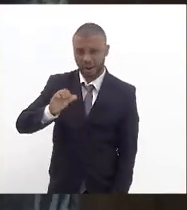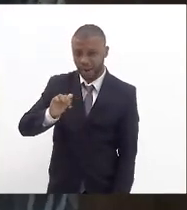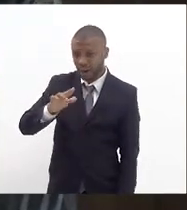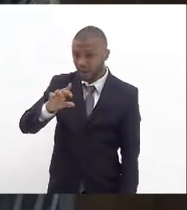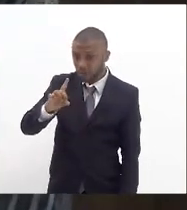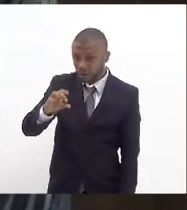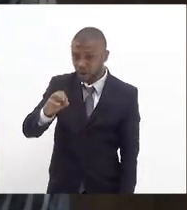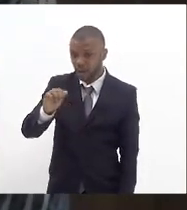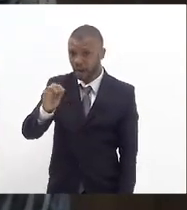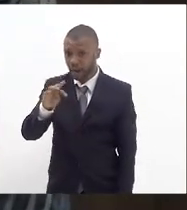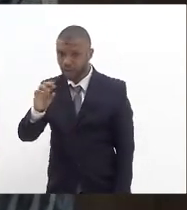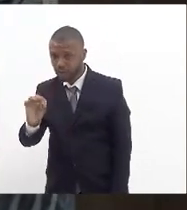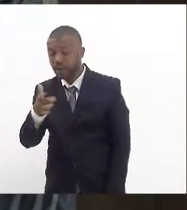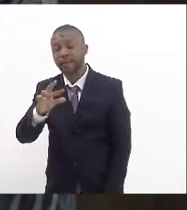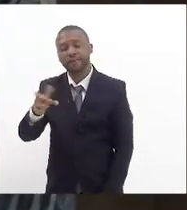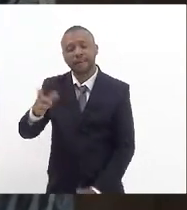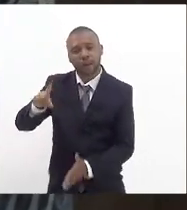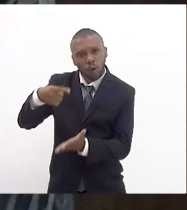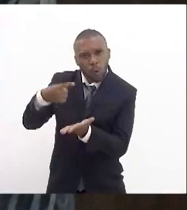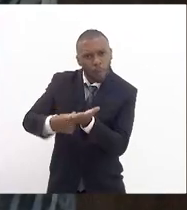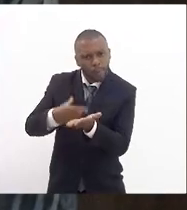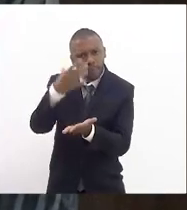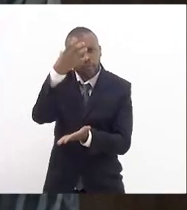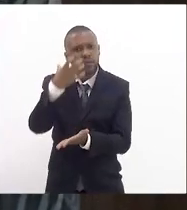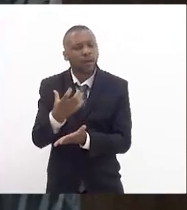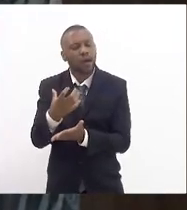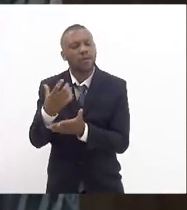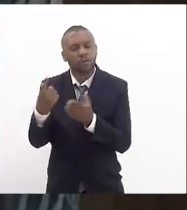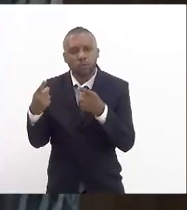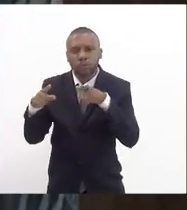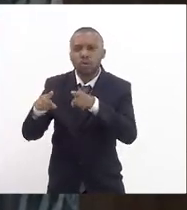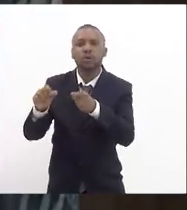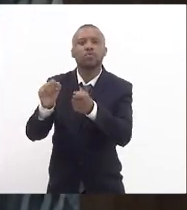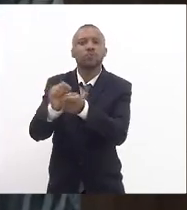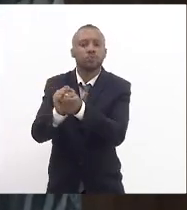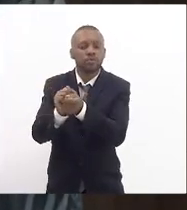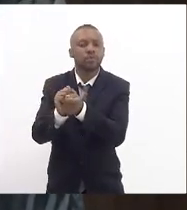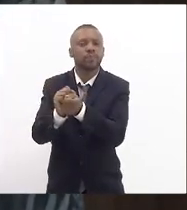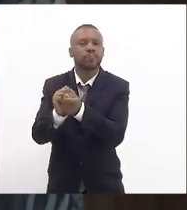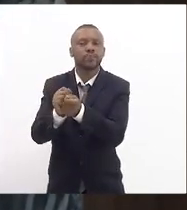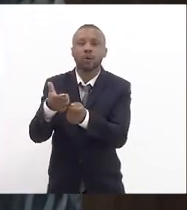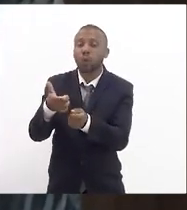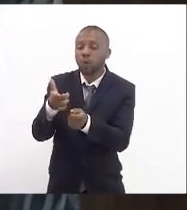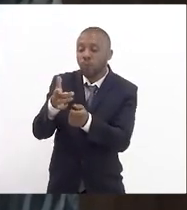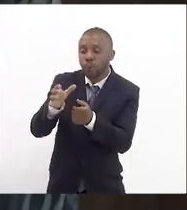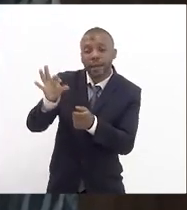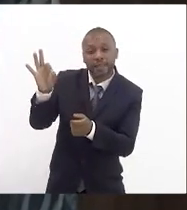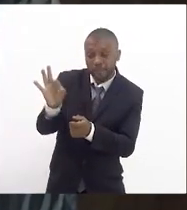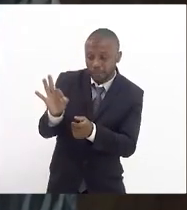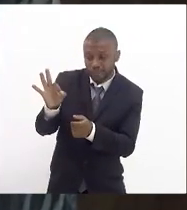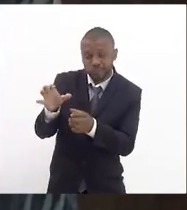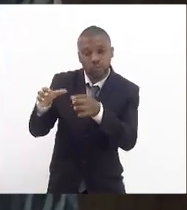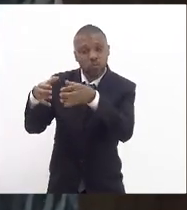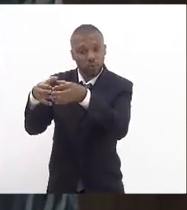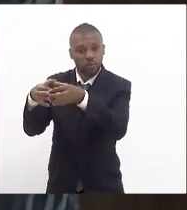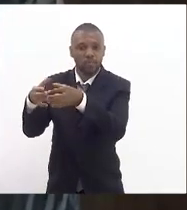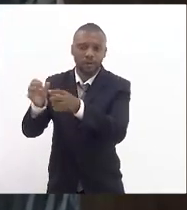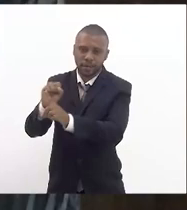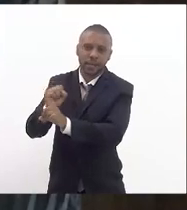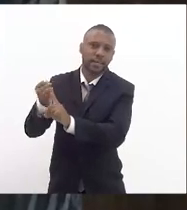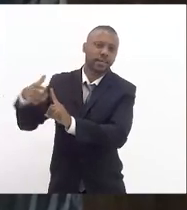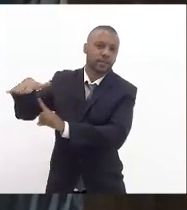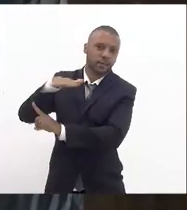agilidade pelo compromisso e comprometimento que tem tido com essa parcela da sociedade. Parabéns, deputada